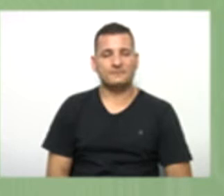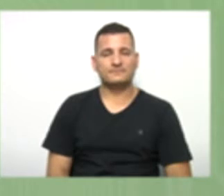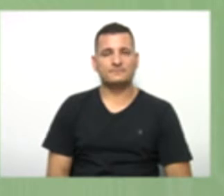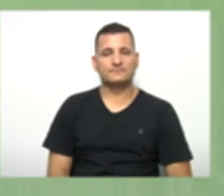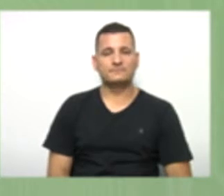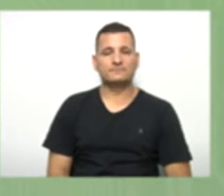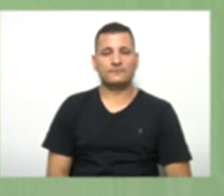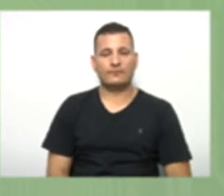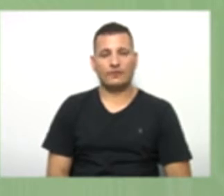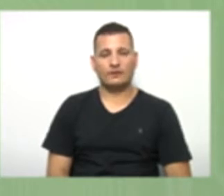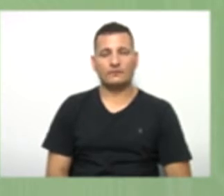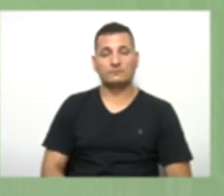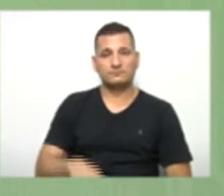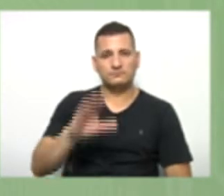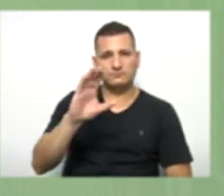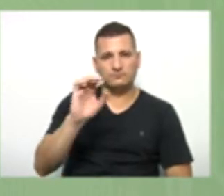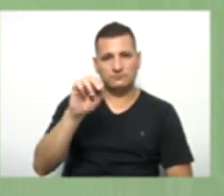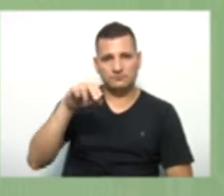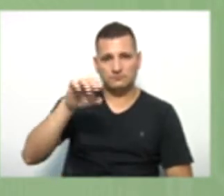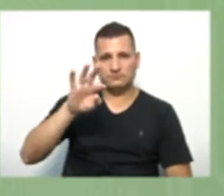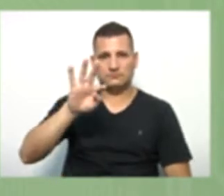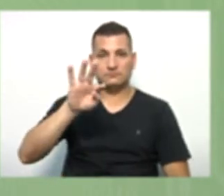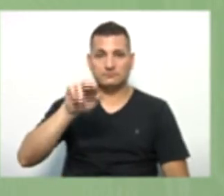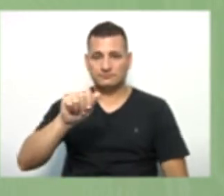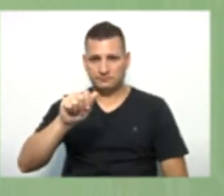Continuando. Uma conta